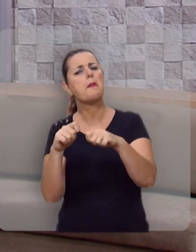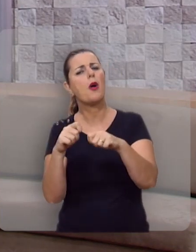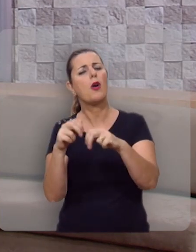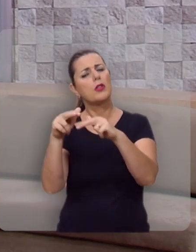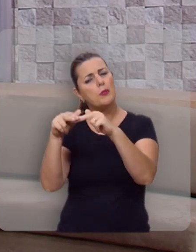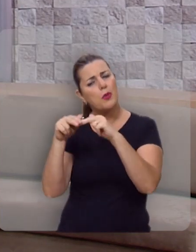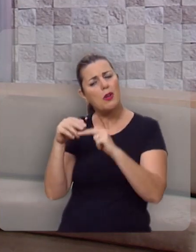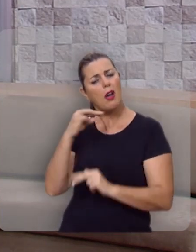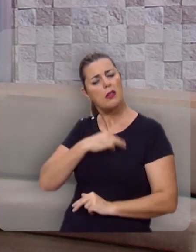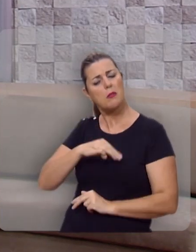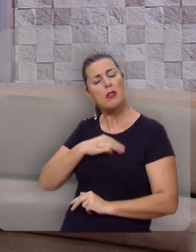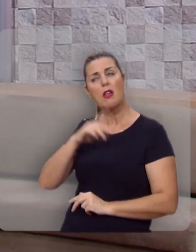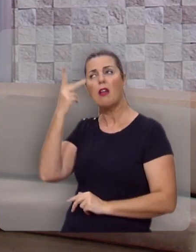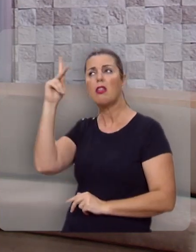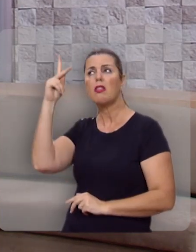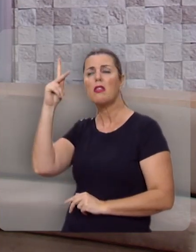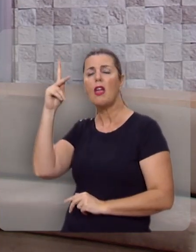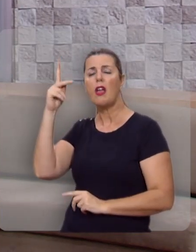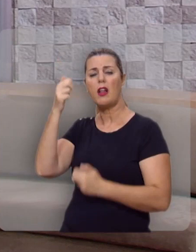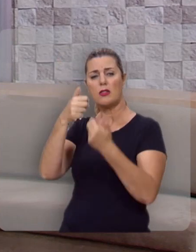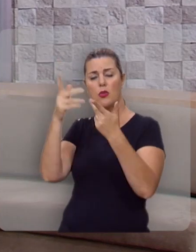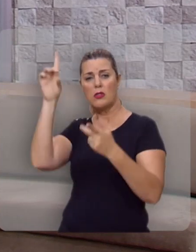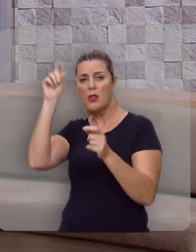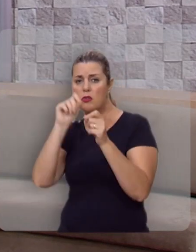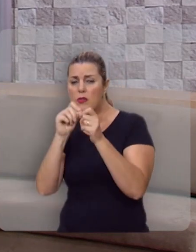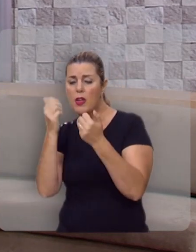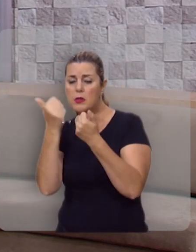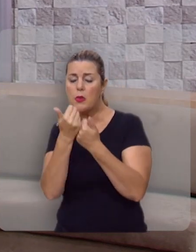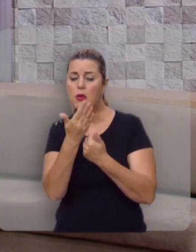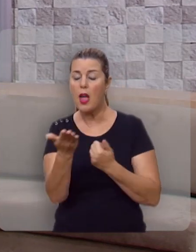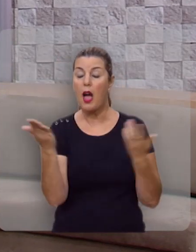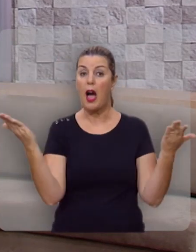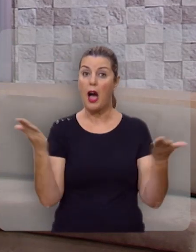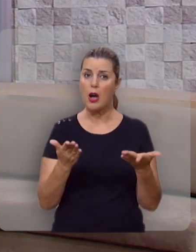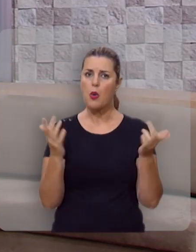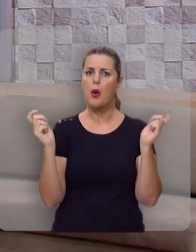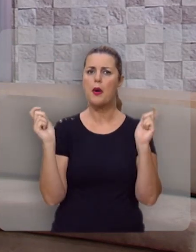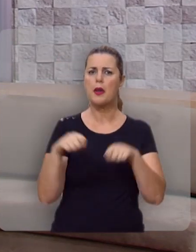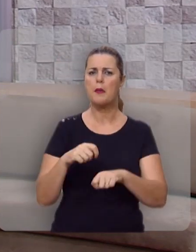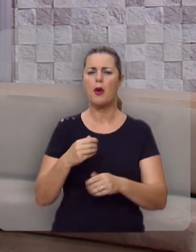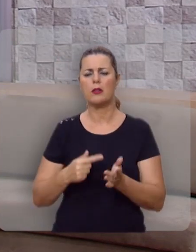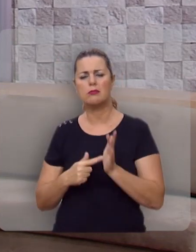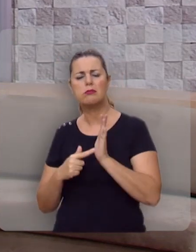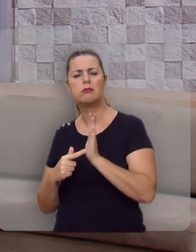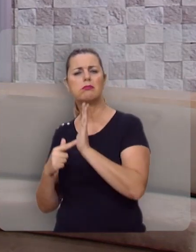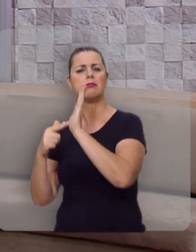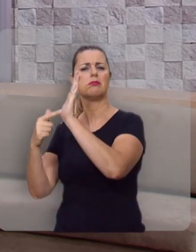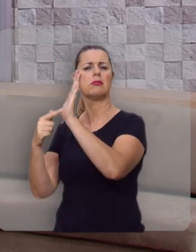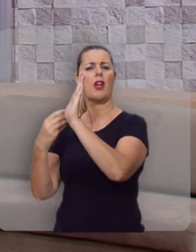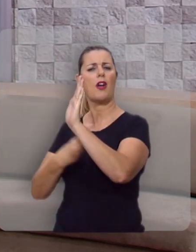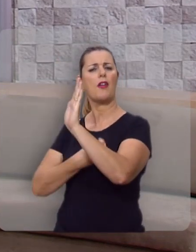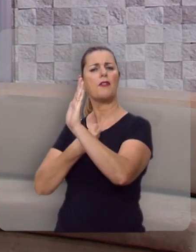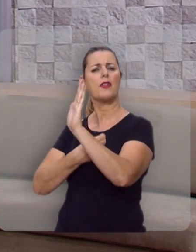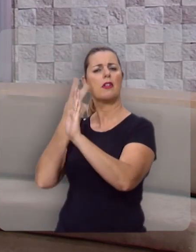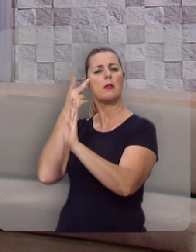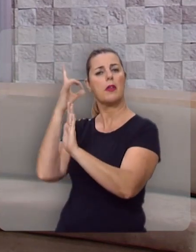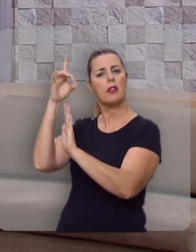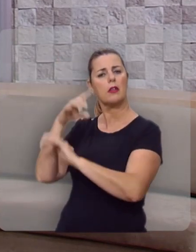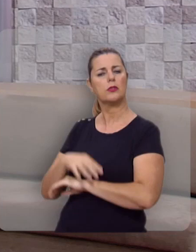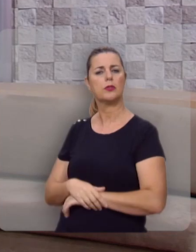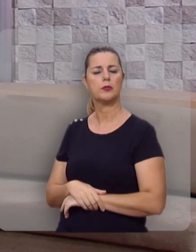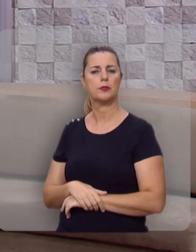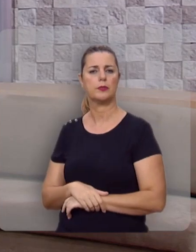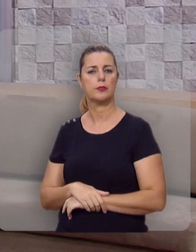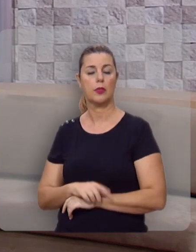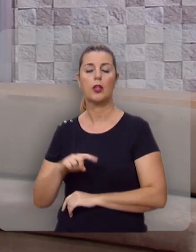pudessem, pelas misericórdias de Deus, por aquilo que Deus fez por eles, pudessem agora apresentar a vida deles a